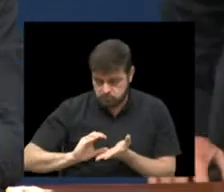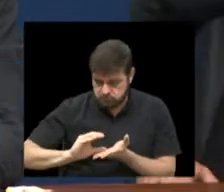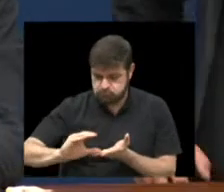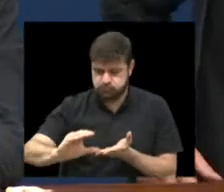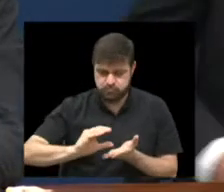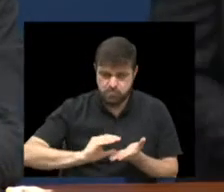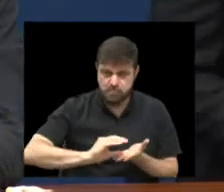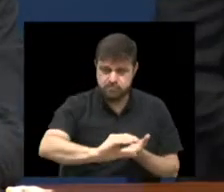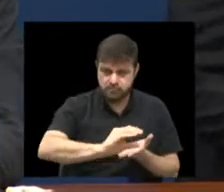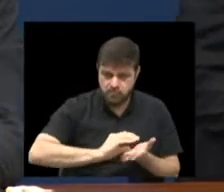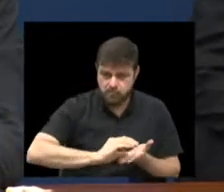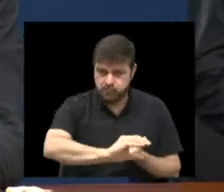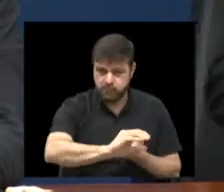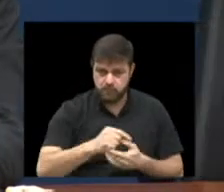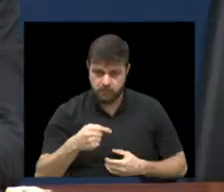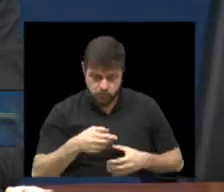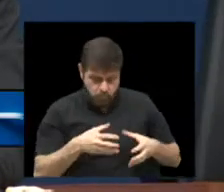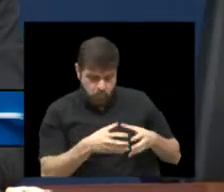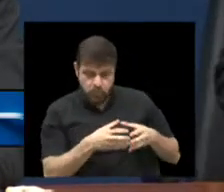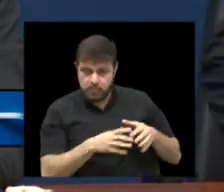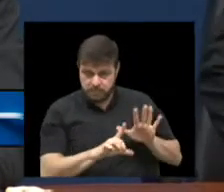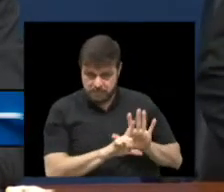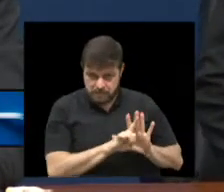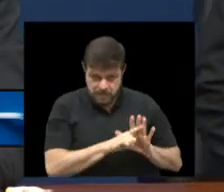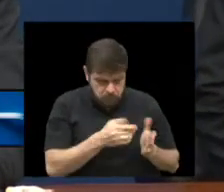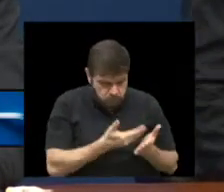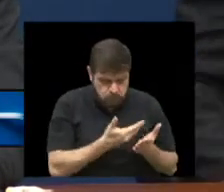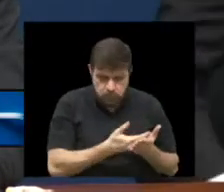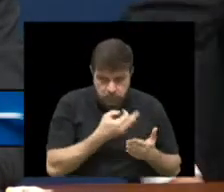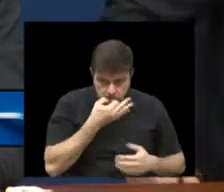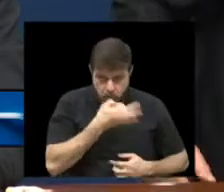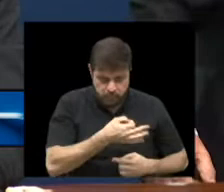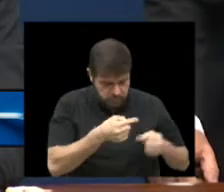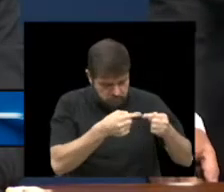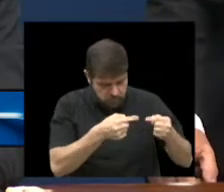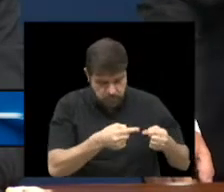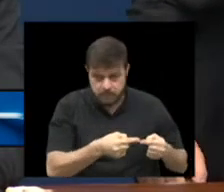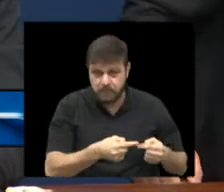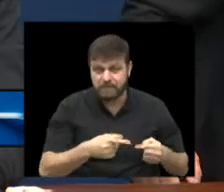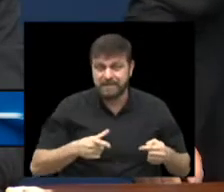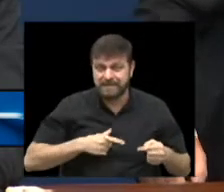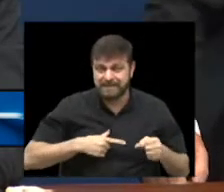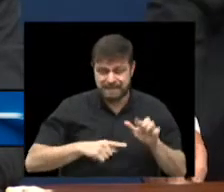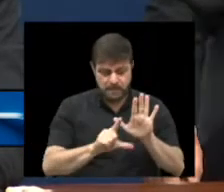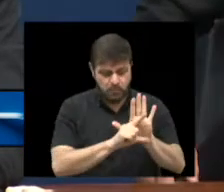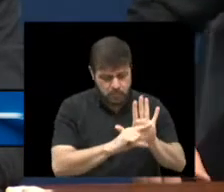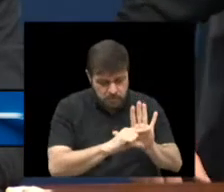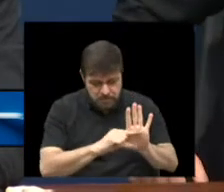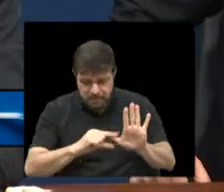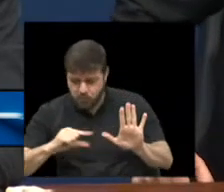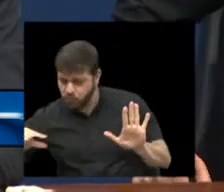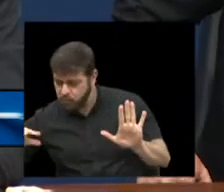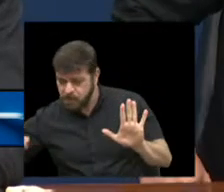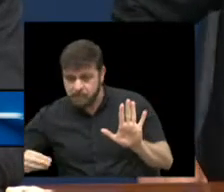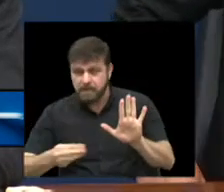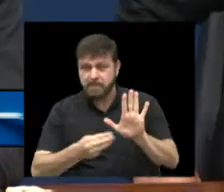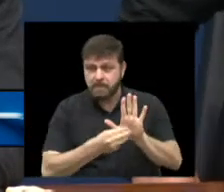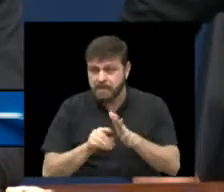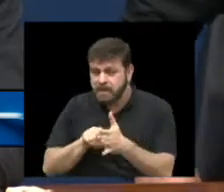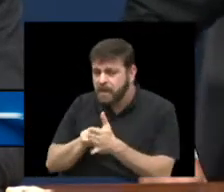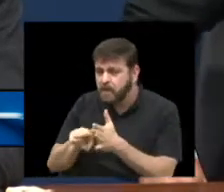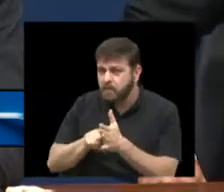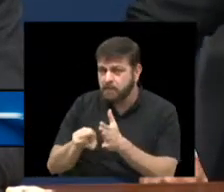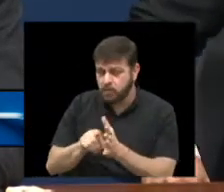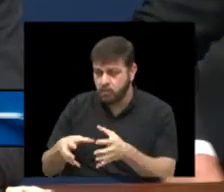da Comissão de Constituição e Legalidade favorável ao projeto e a emenda, eu convoco as comissões de Administração Pública,